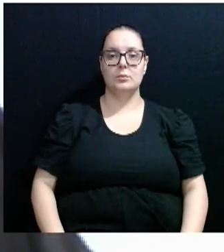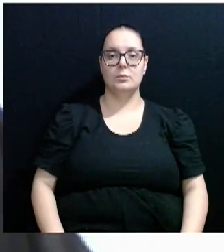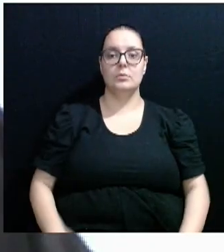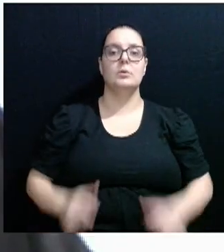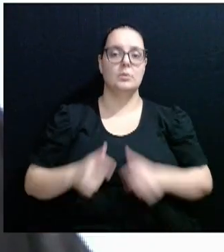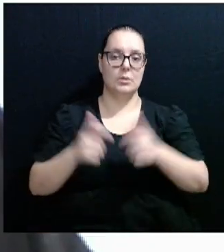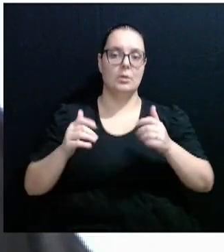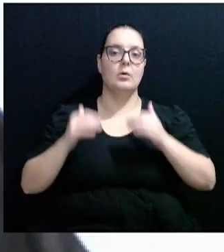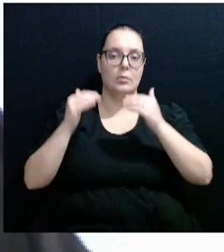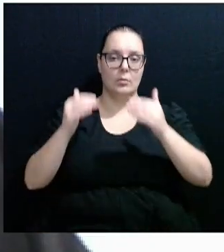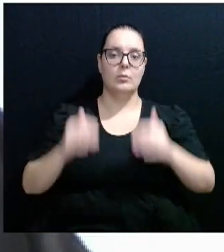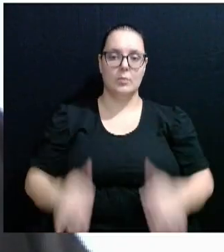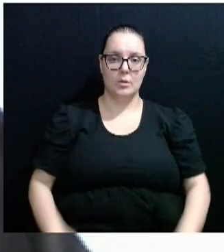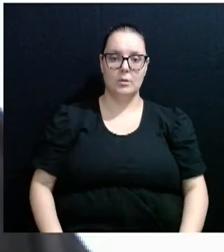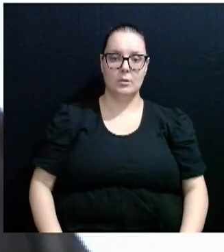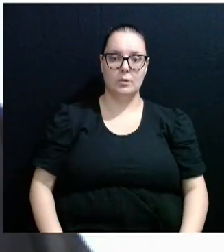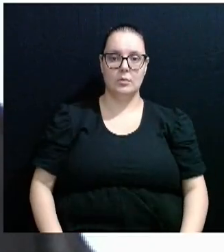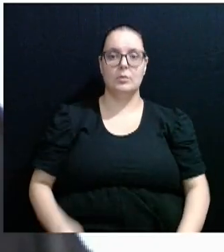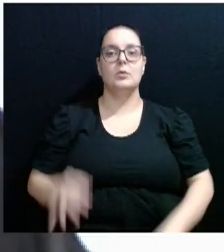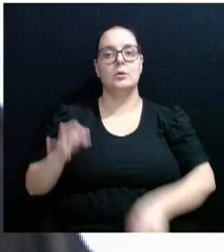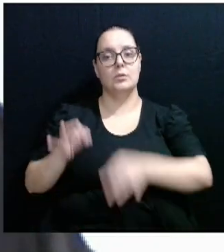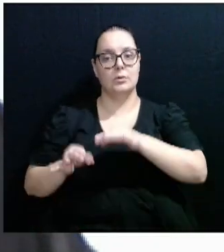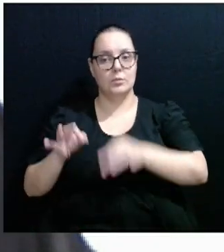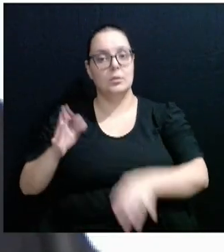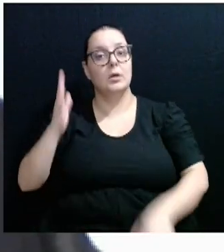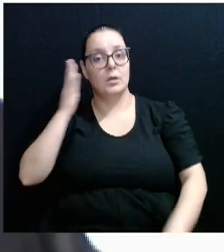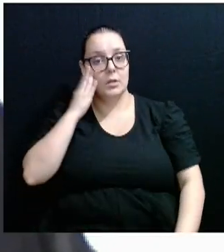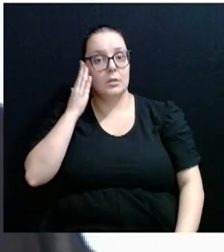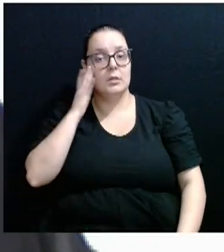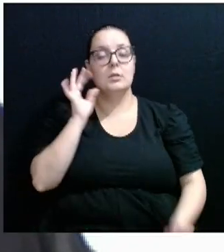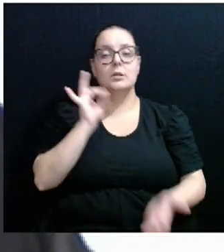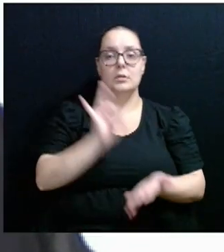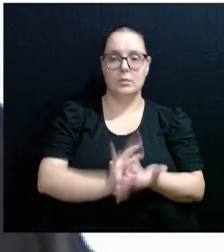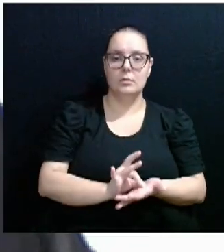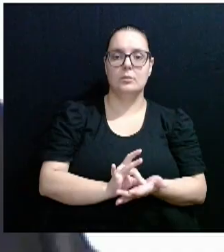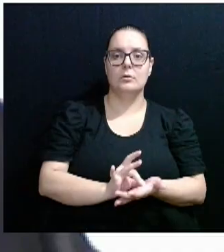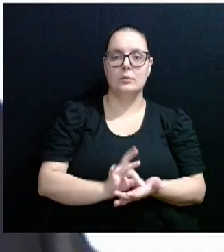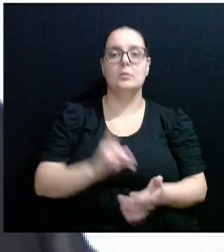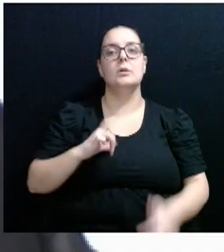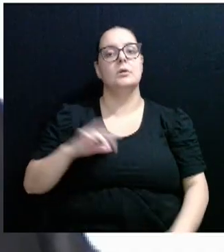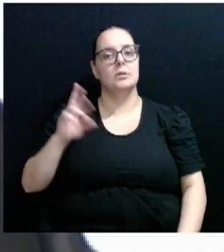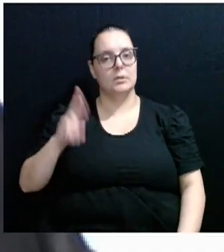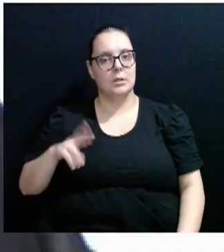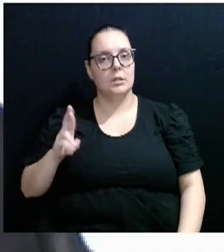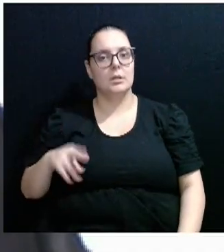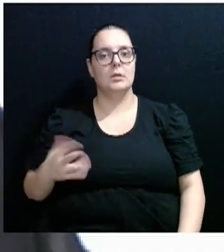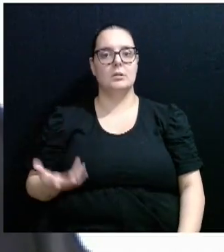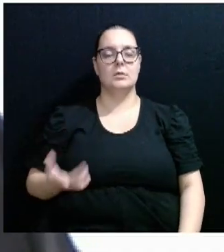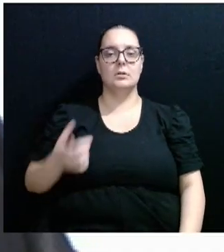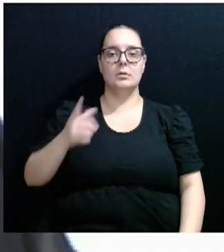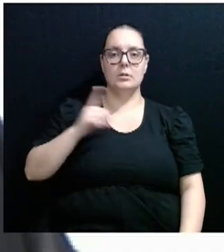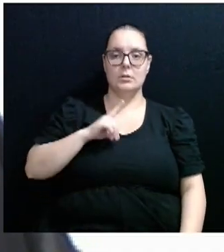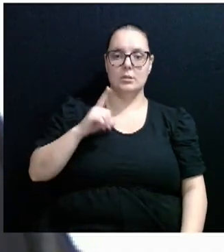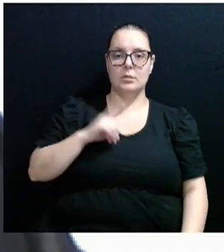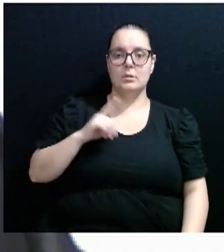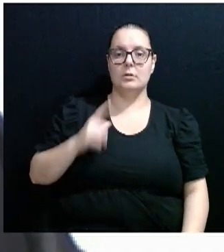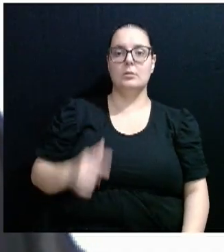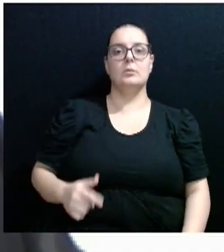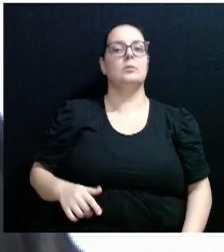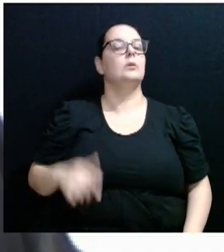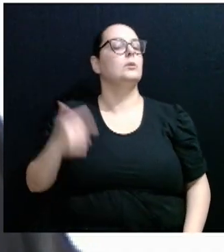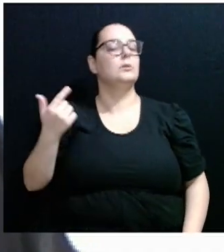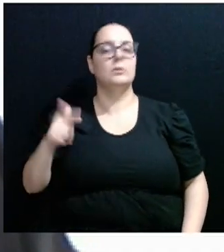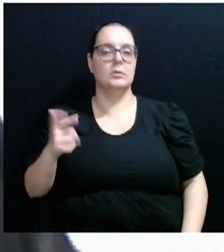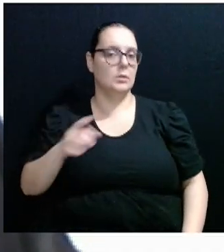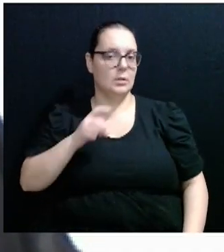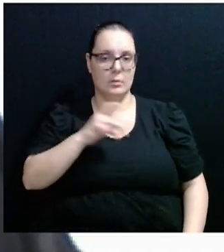chances de o juiz entender realmente que você tem razão. Não tenham medo de entrar na justiça. O Tribunal de